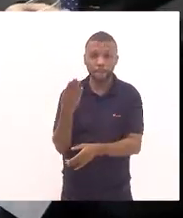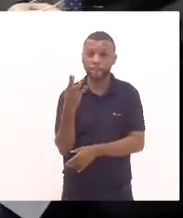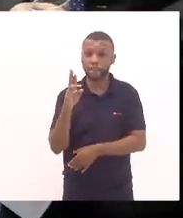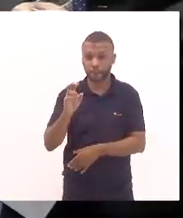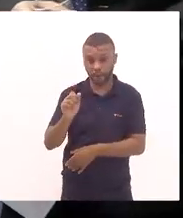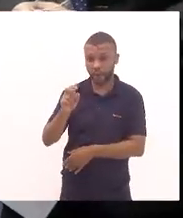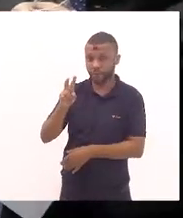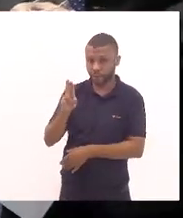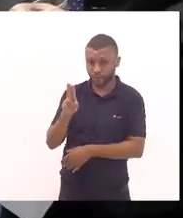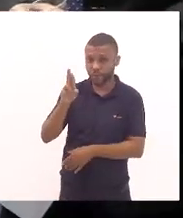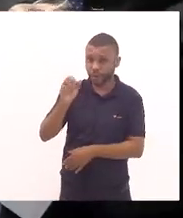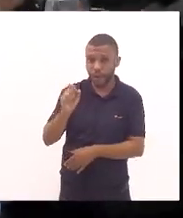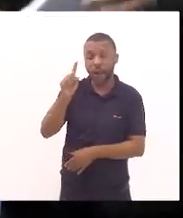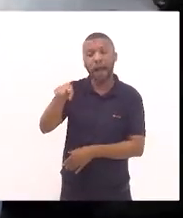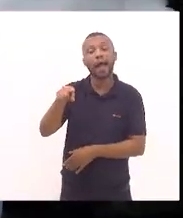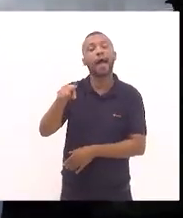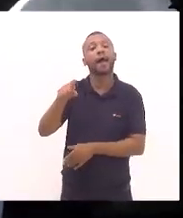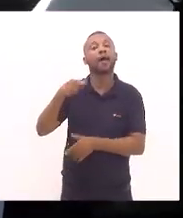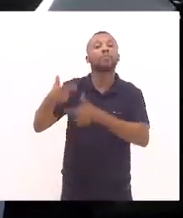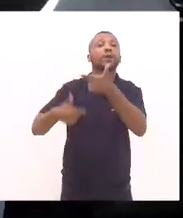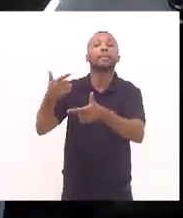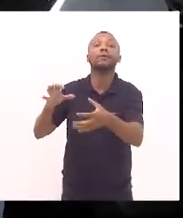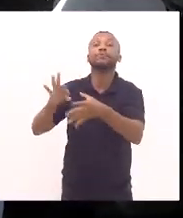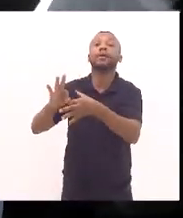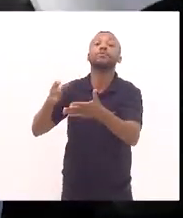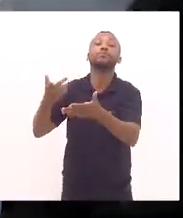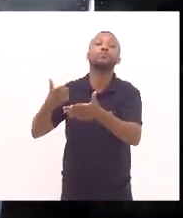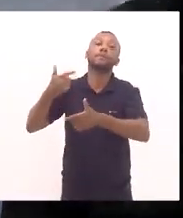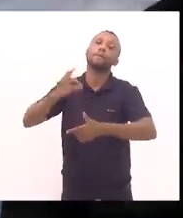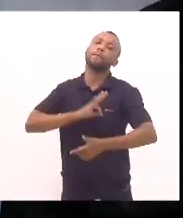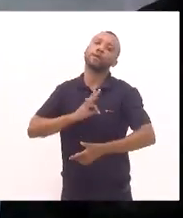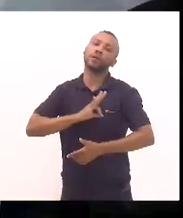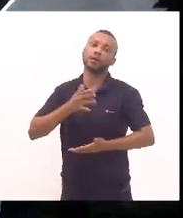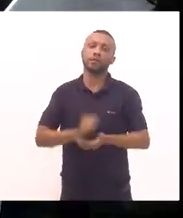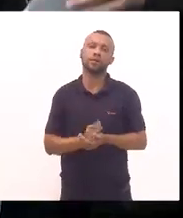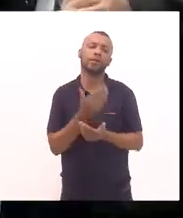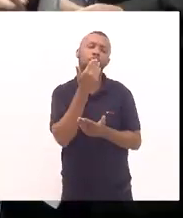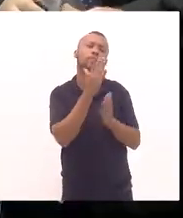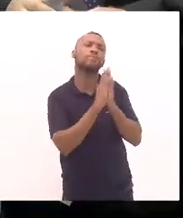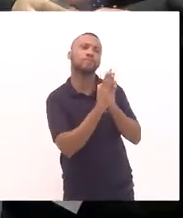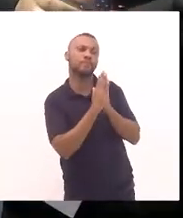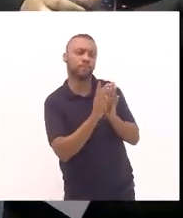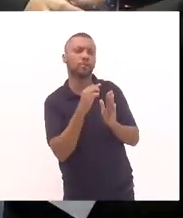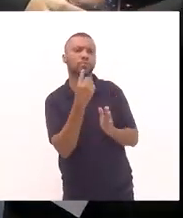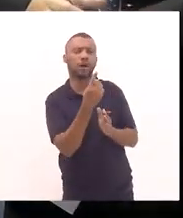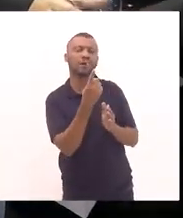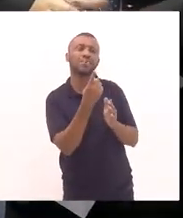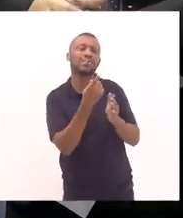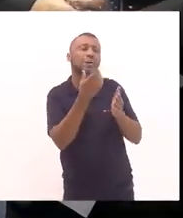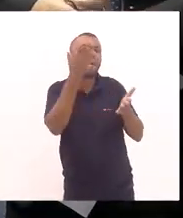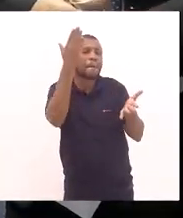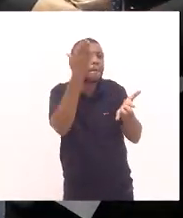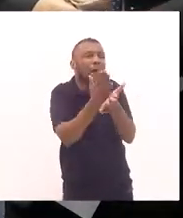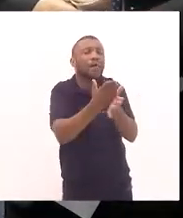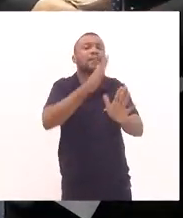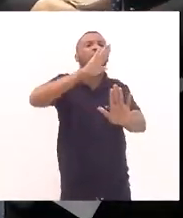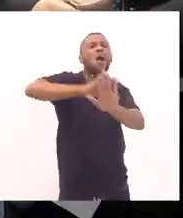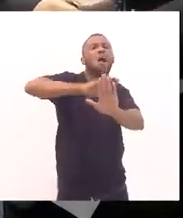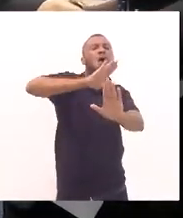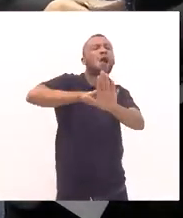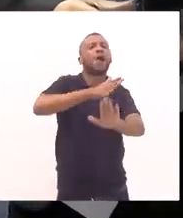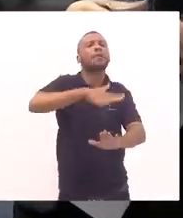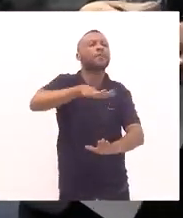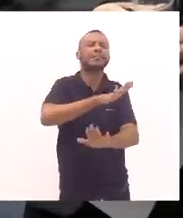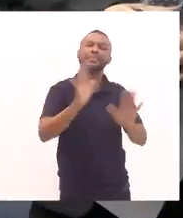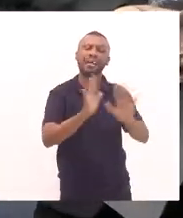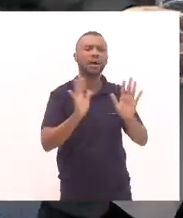atividade policial. Eu faço um apelo aqui ao pessoal para que a gente distensione no ponto ideológico, a gente não está levando para o campo